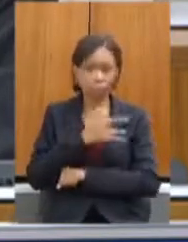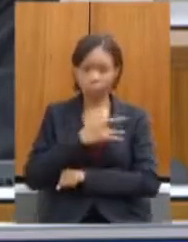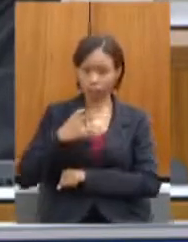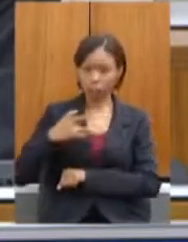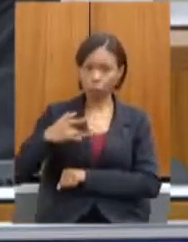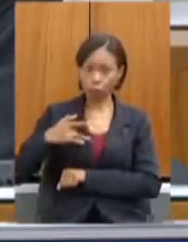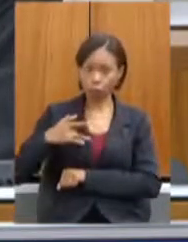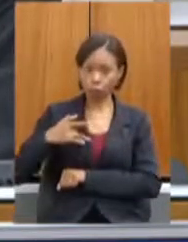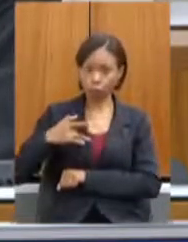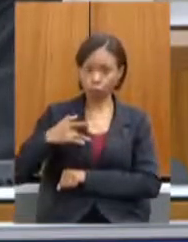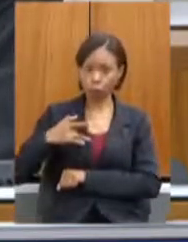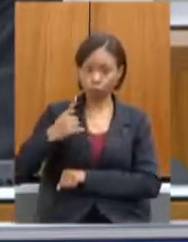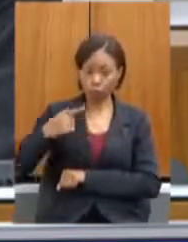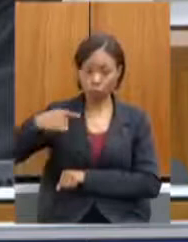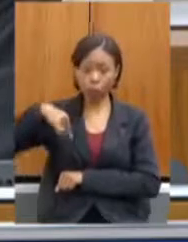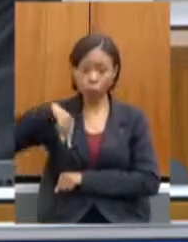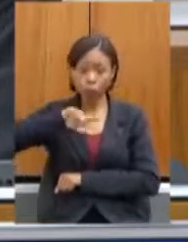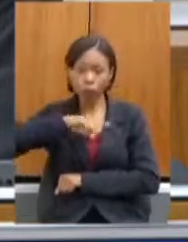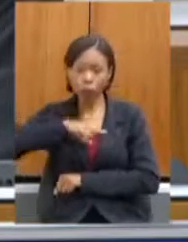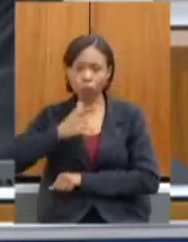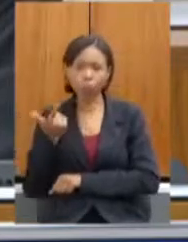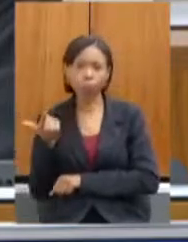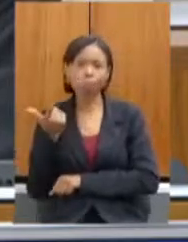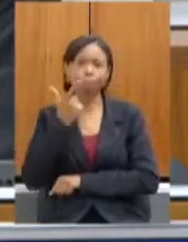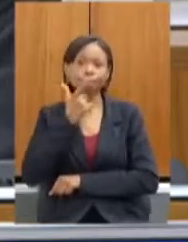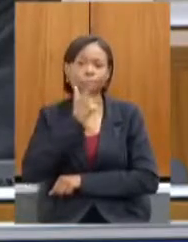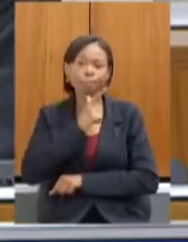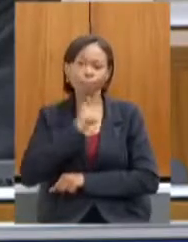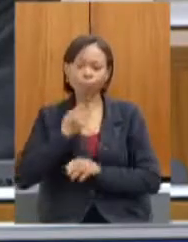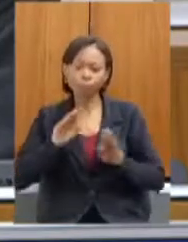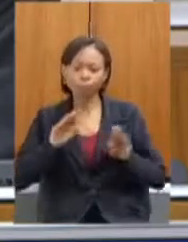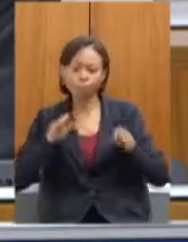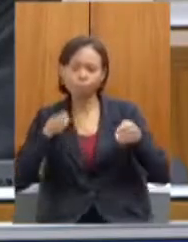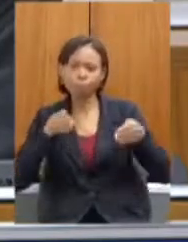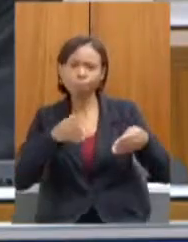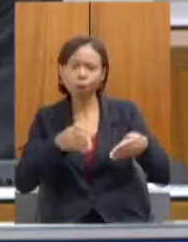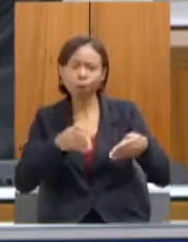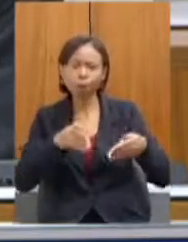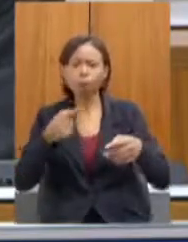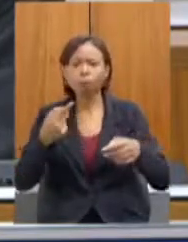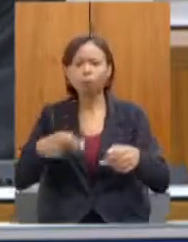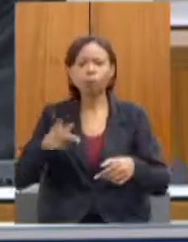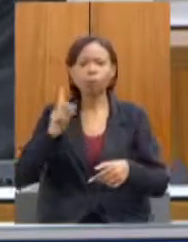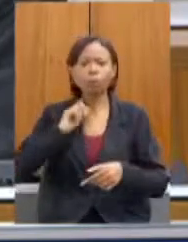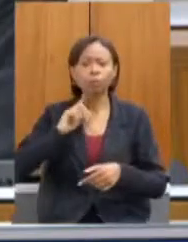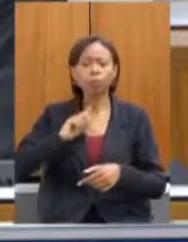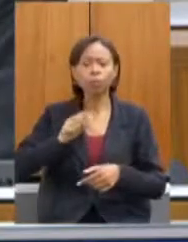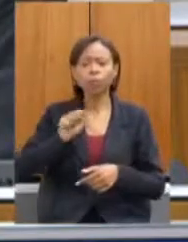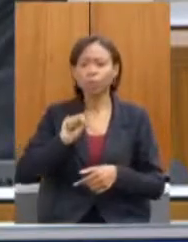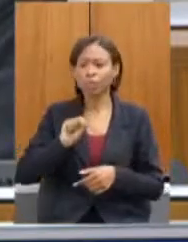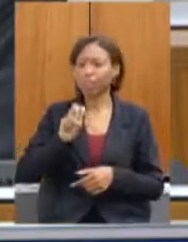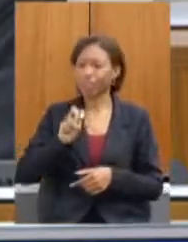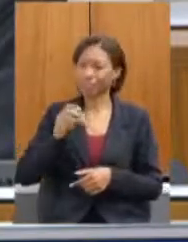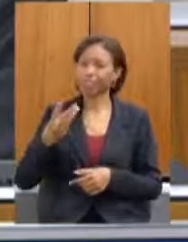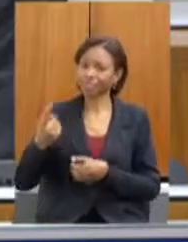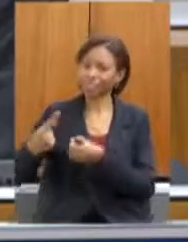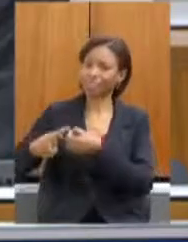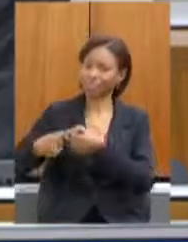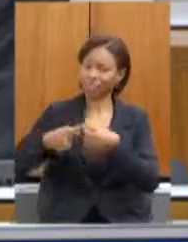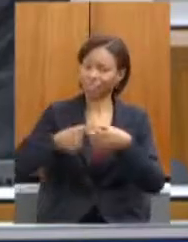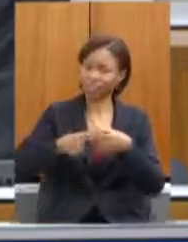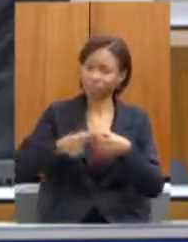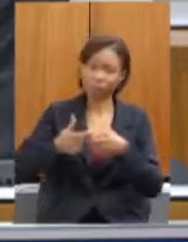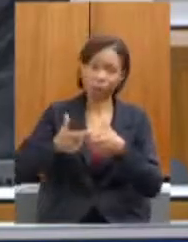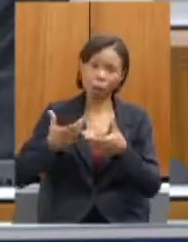chegar o mais perto da Ponta levando em consideração que Minas tem 853 municípios e muitos deles muitos